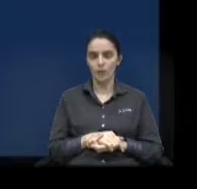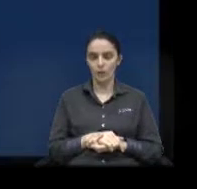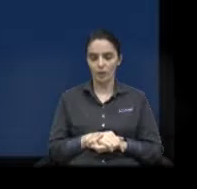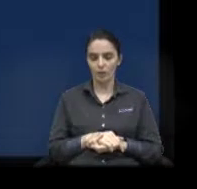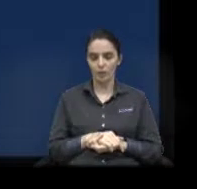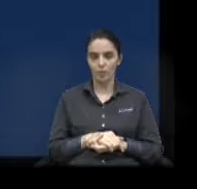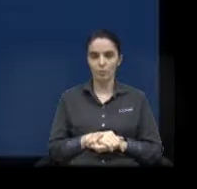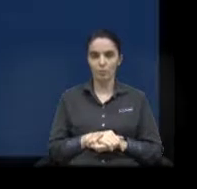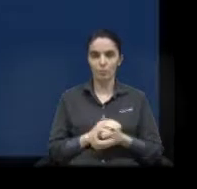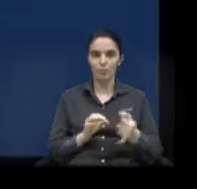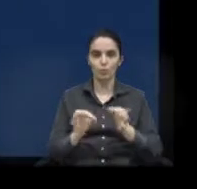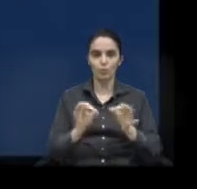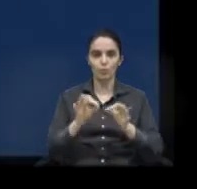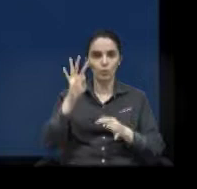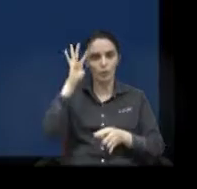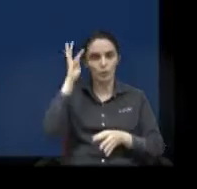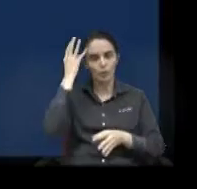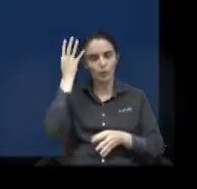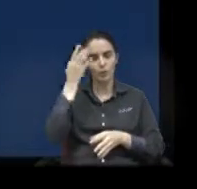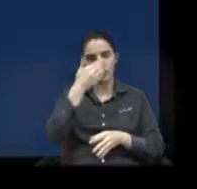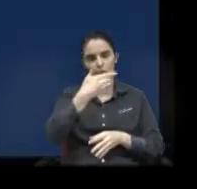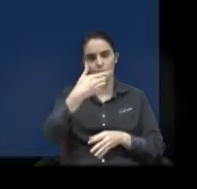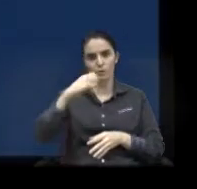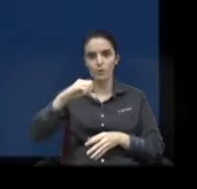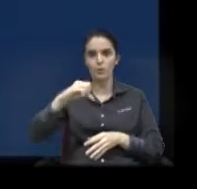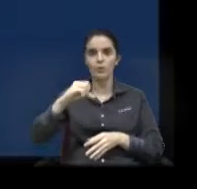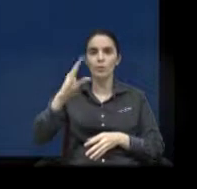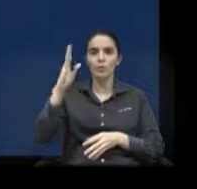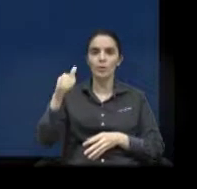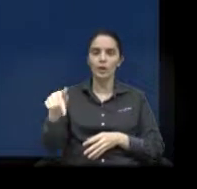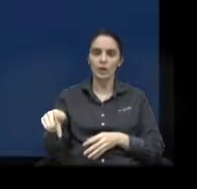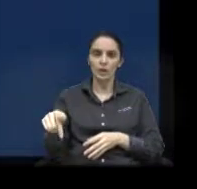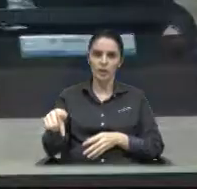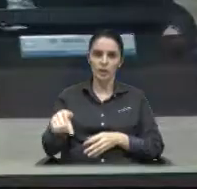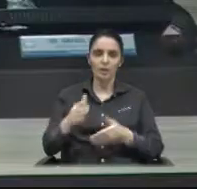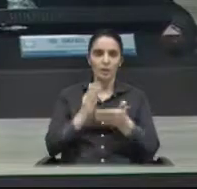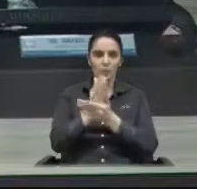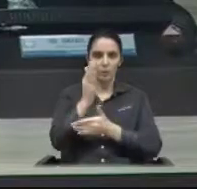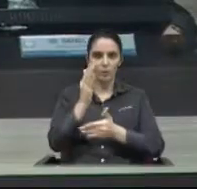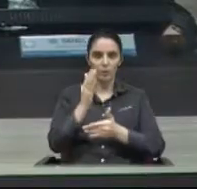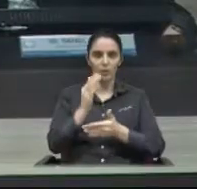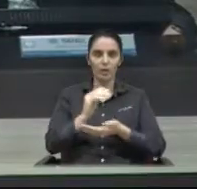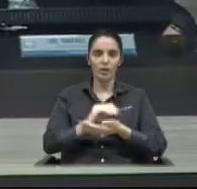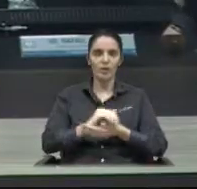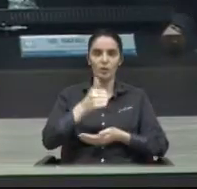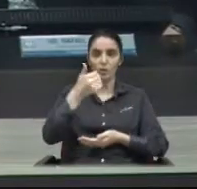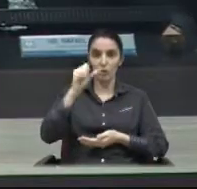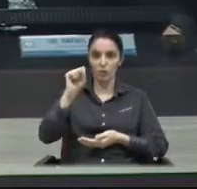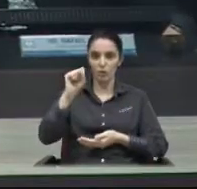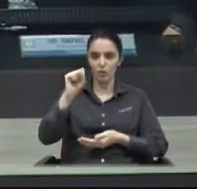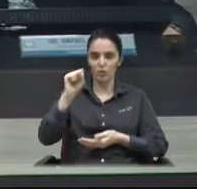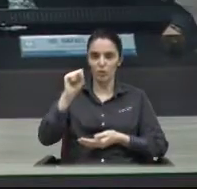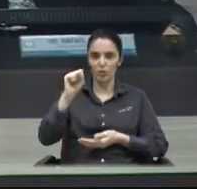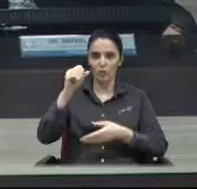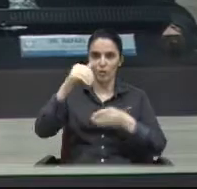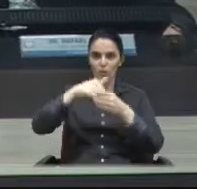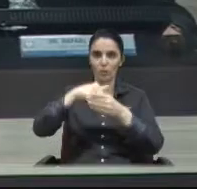O projeto de resolução número 29 de 2017 está aprovado com 18 votos